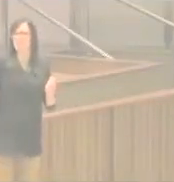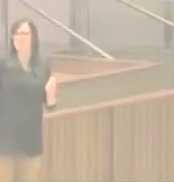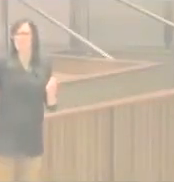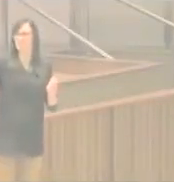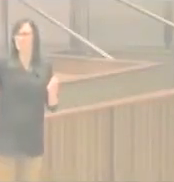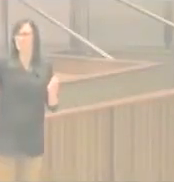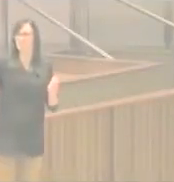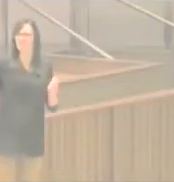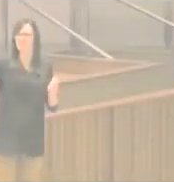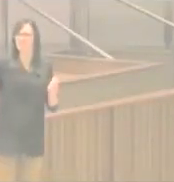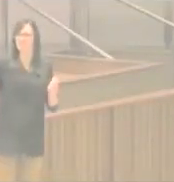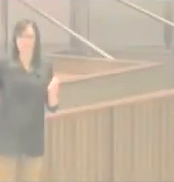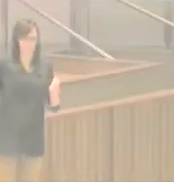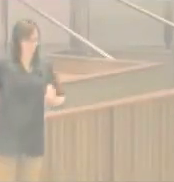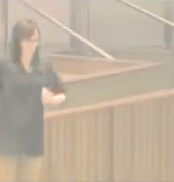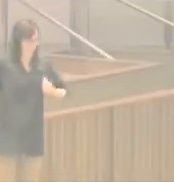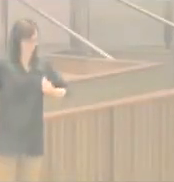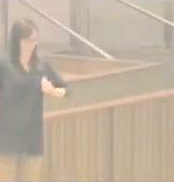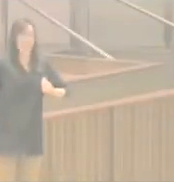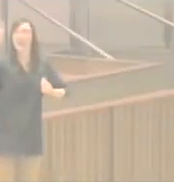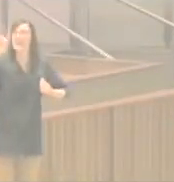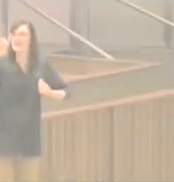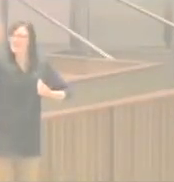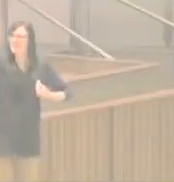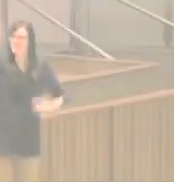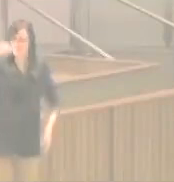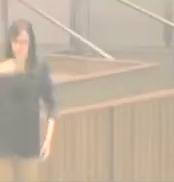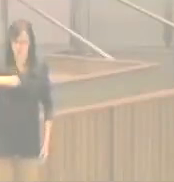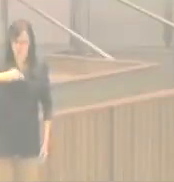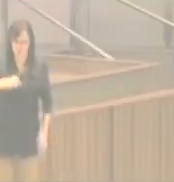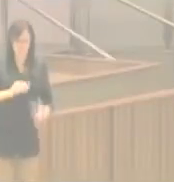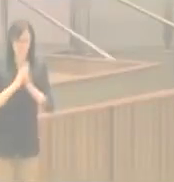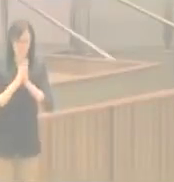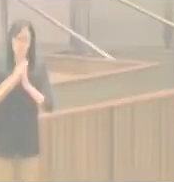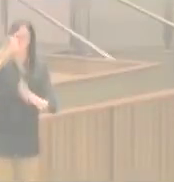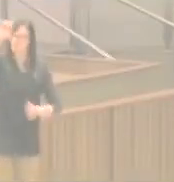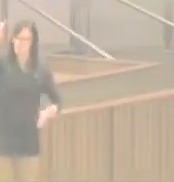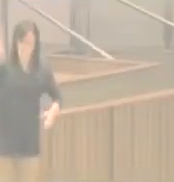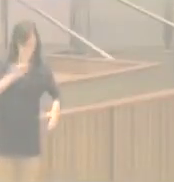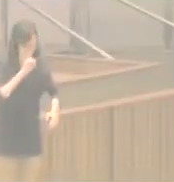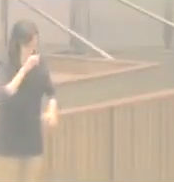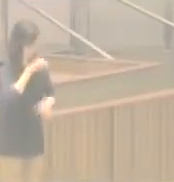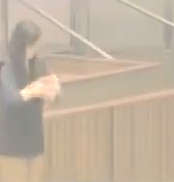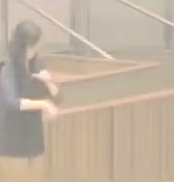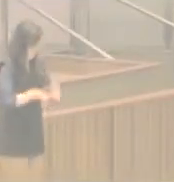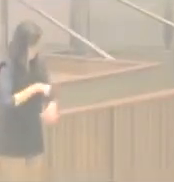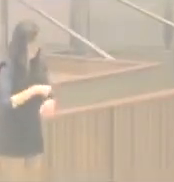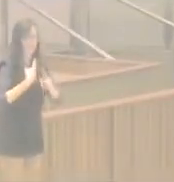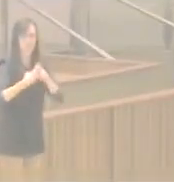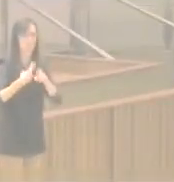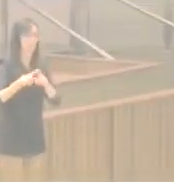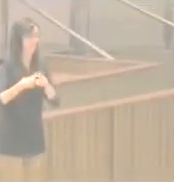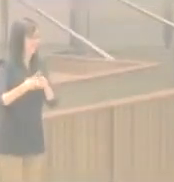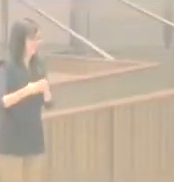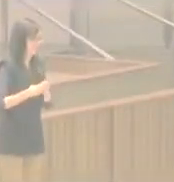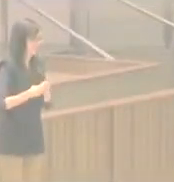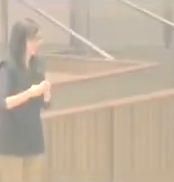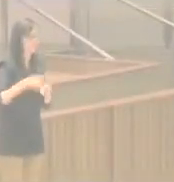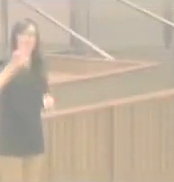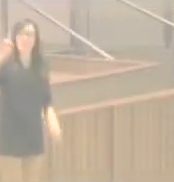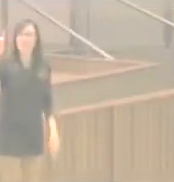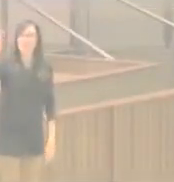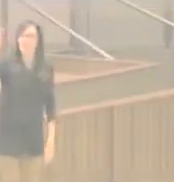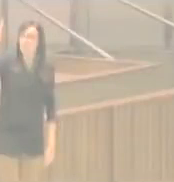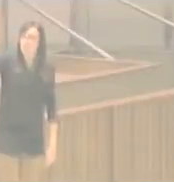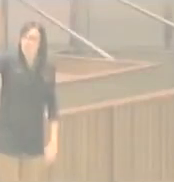Na tua grande misericórdia, me restaura, porque tu